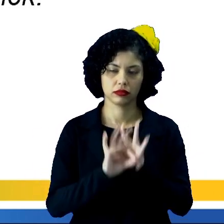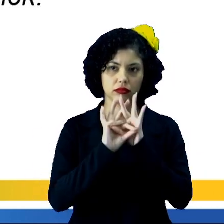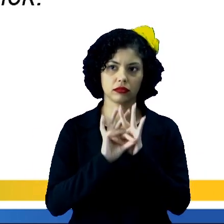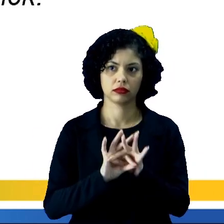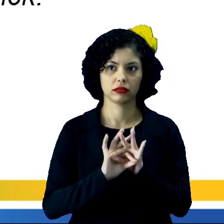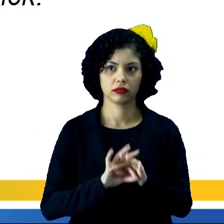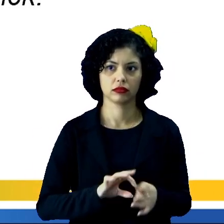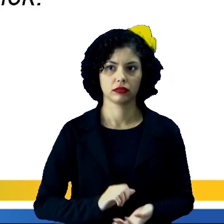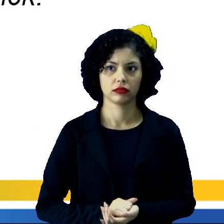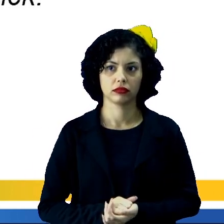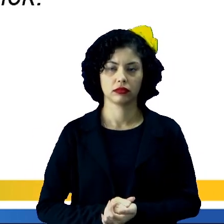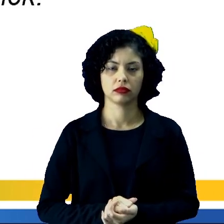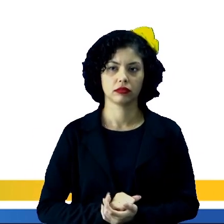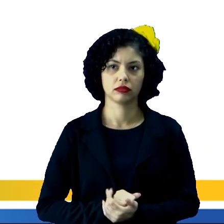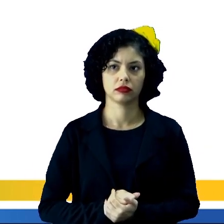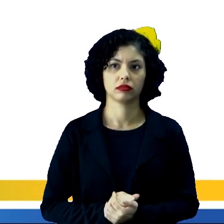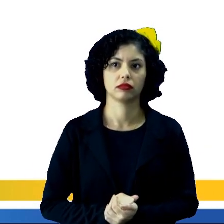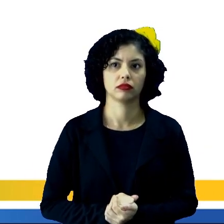ligação.